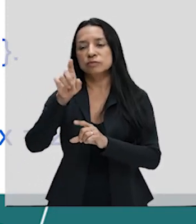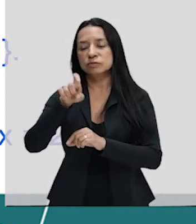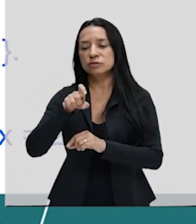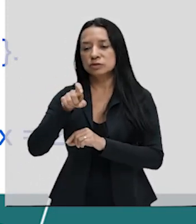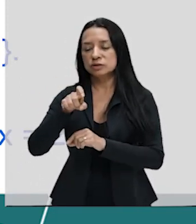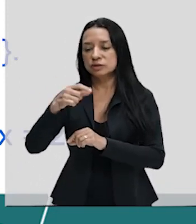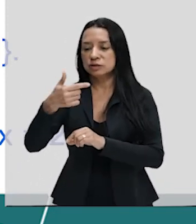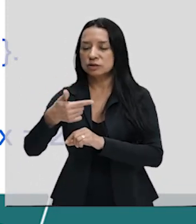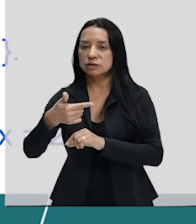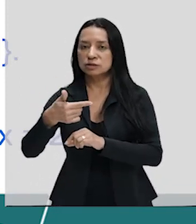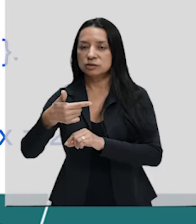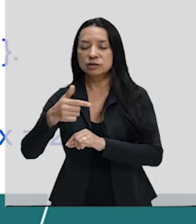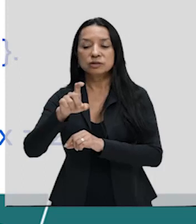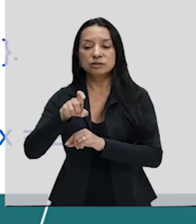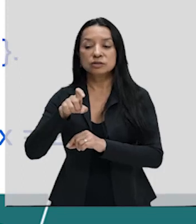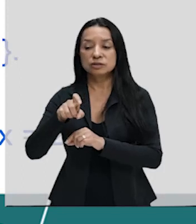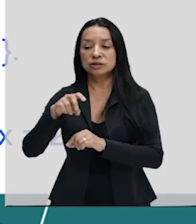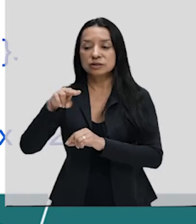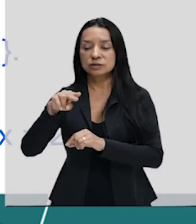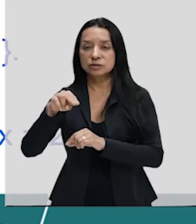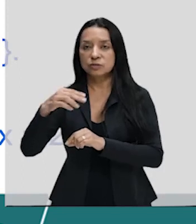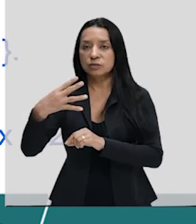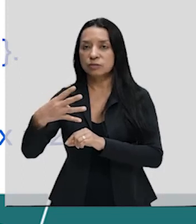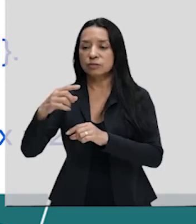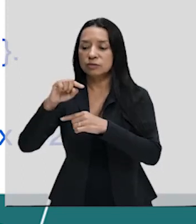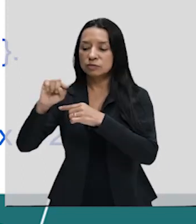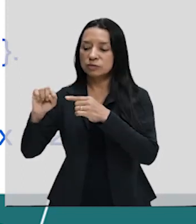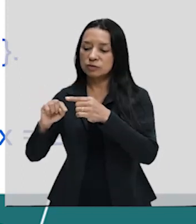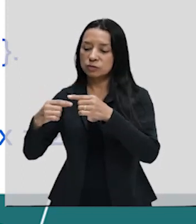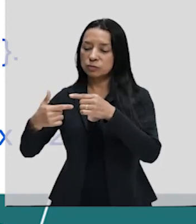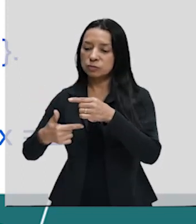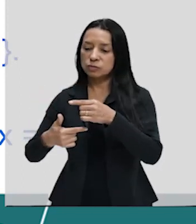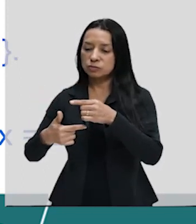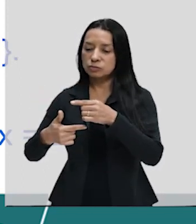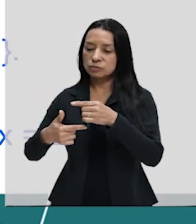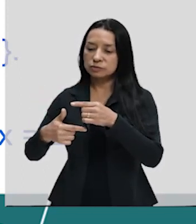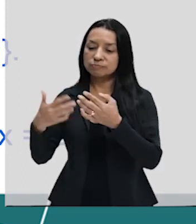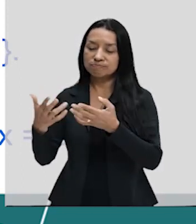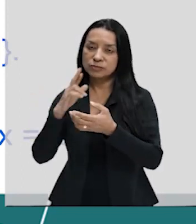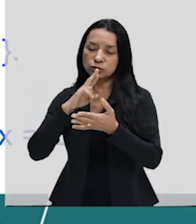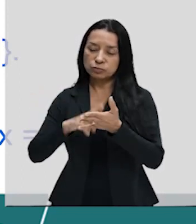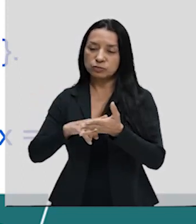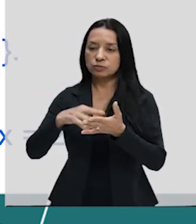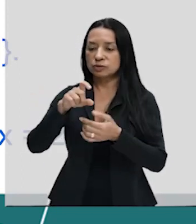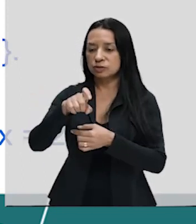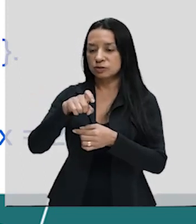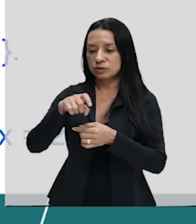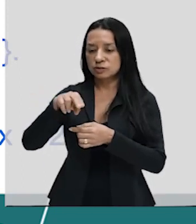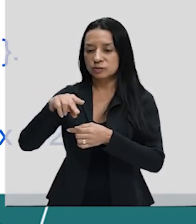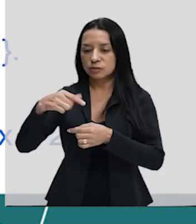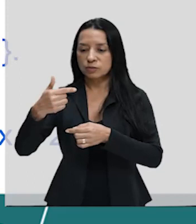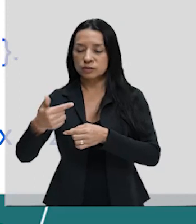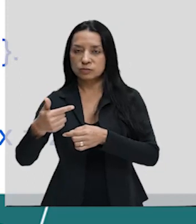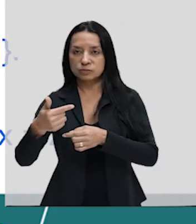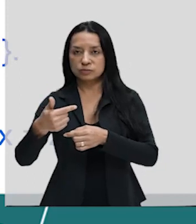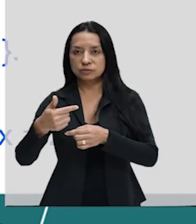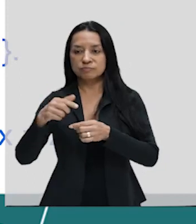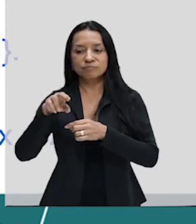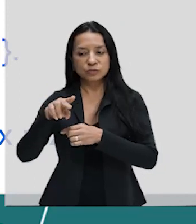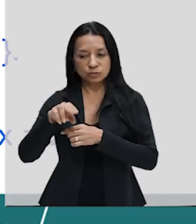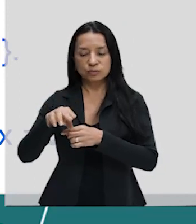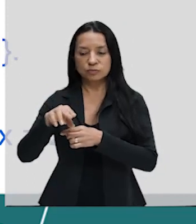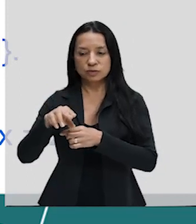4 dividido por 2, portanto, x igual a 2. E o que é que aconteceu? Tudo certinho, igualdade verdadeira.